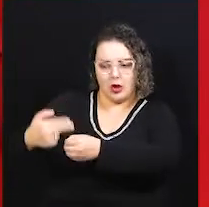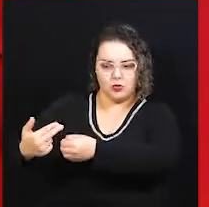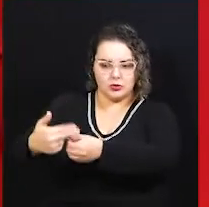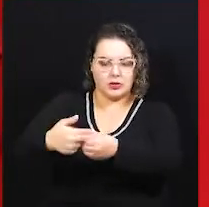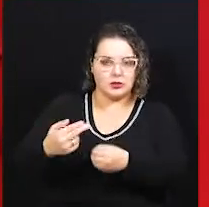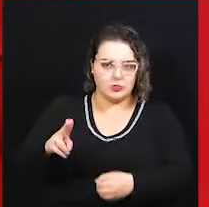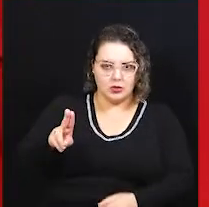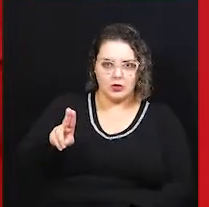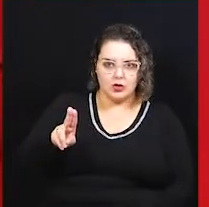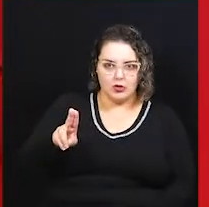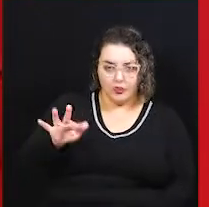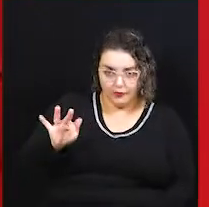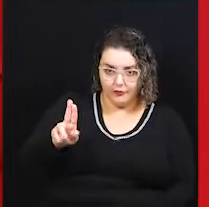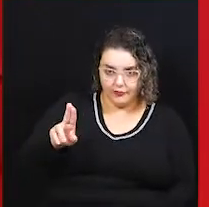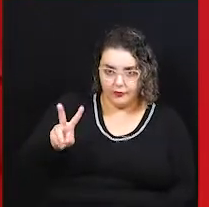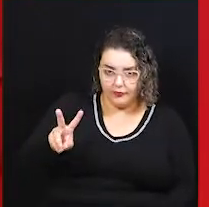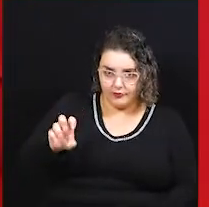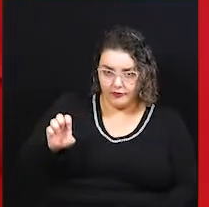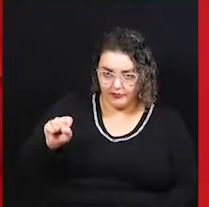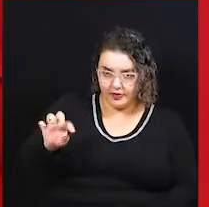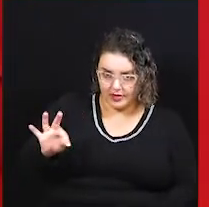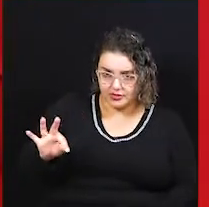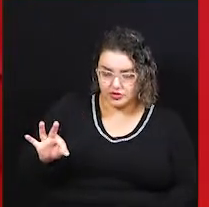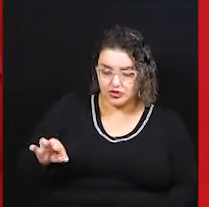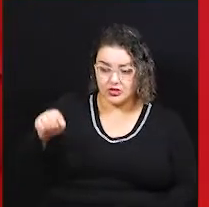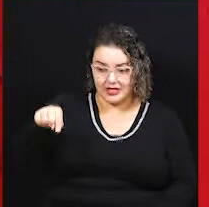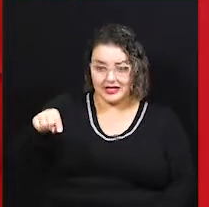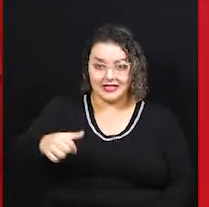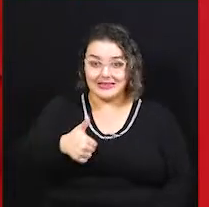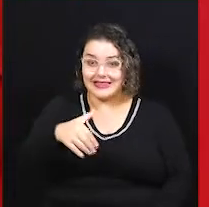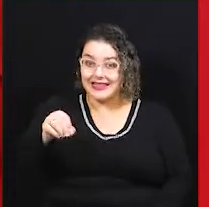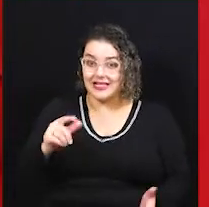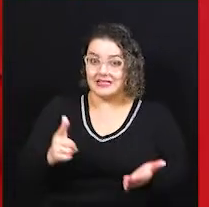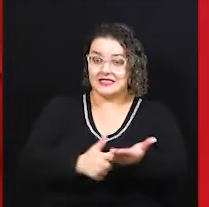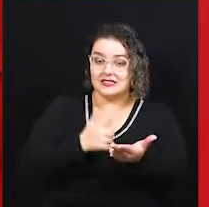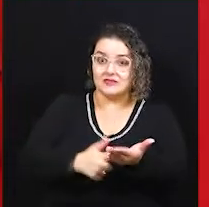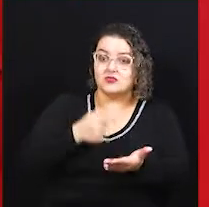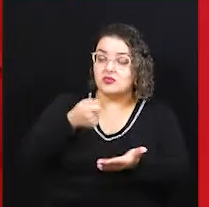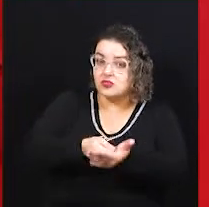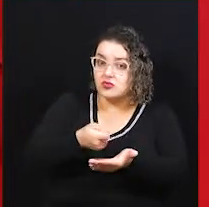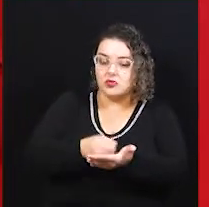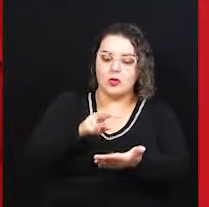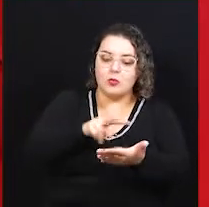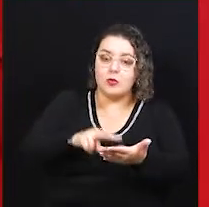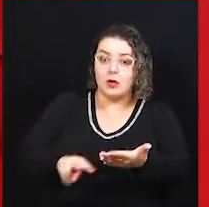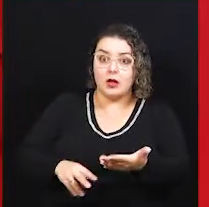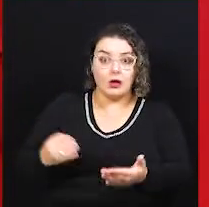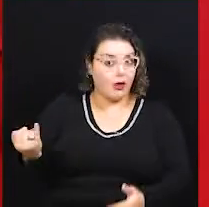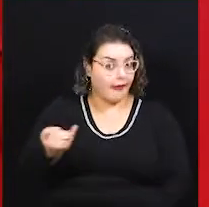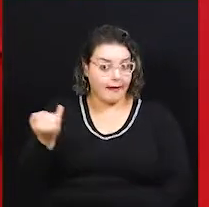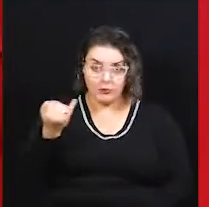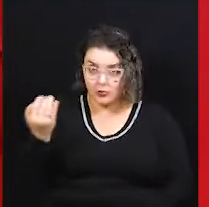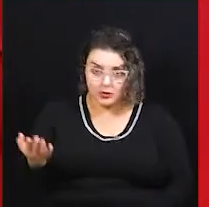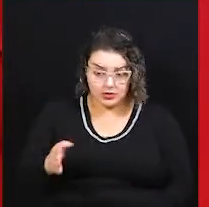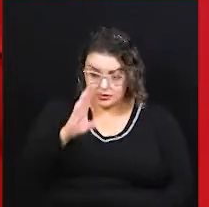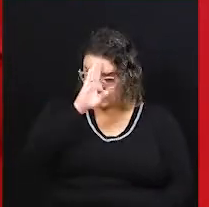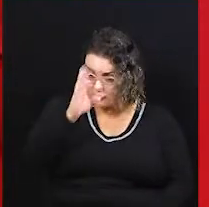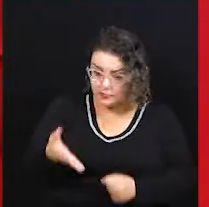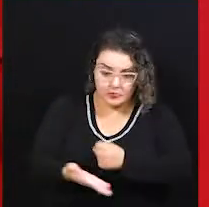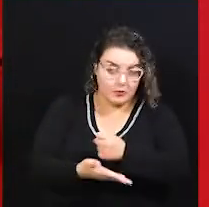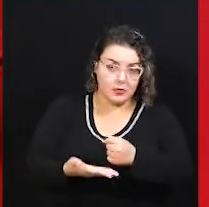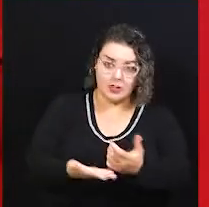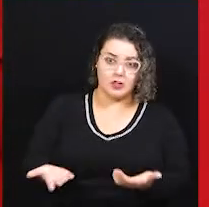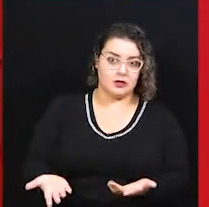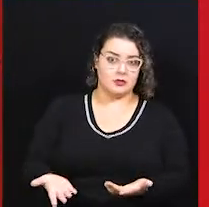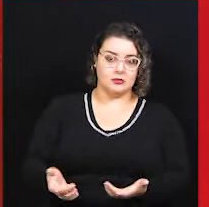tem 10 obras literárias obrigatórias. Ler as obras obrigatórias é essencial. É essencial. E